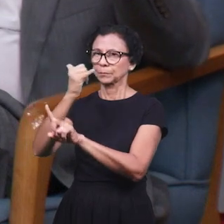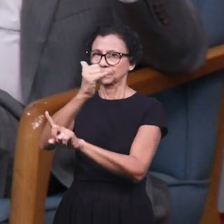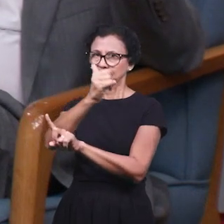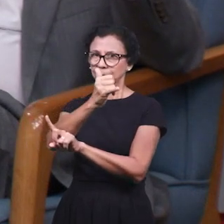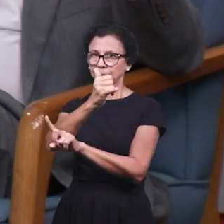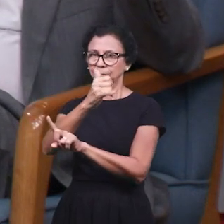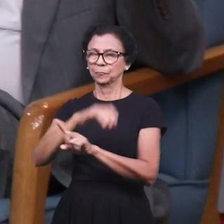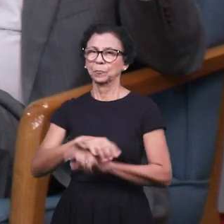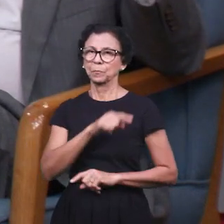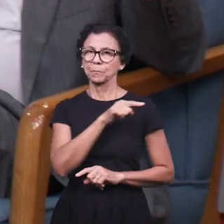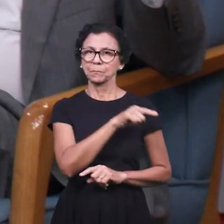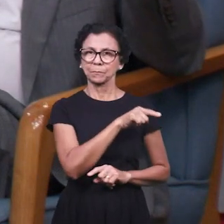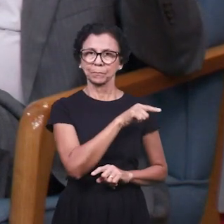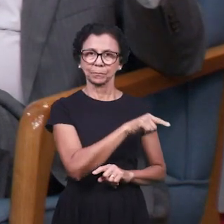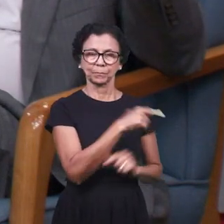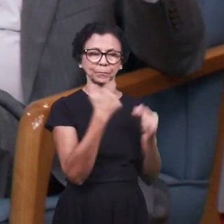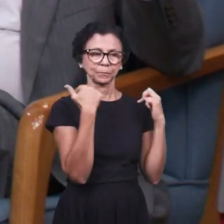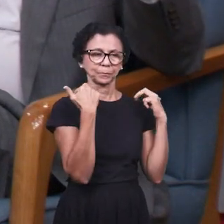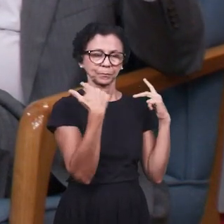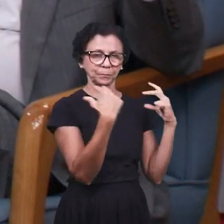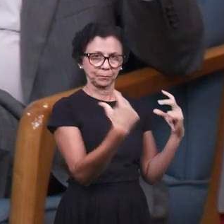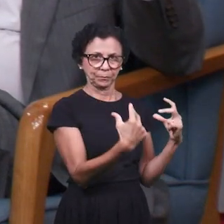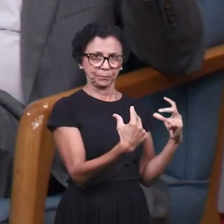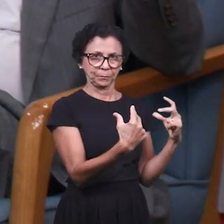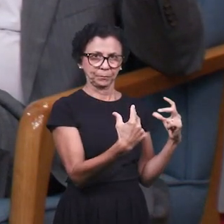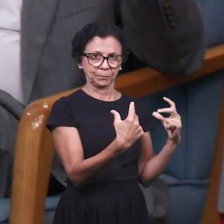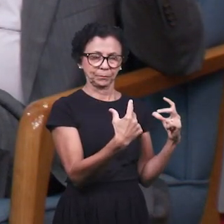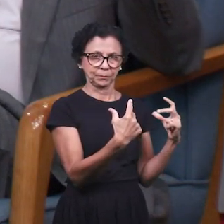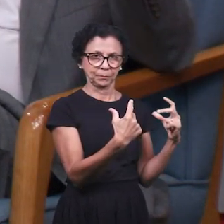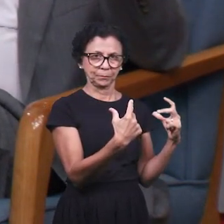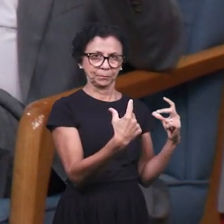esse que está falando aqui, esse aqui que está falando em línguas,